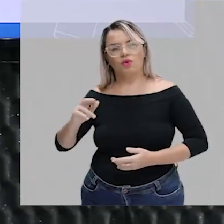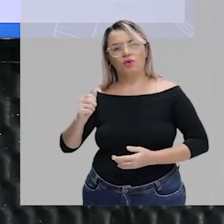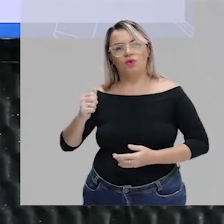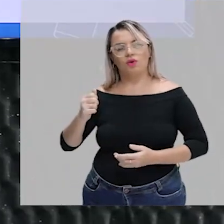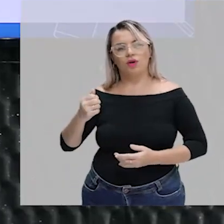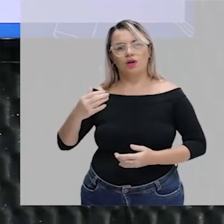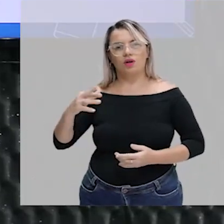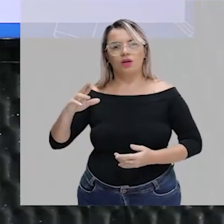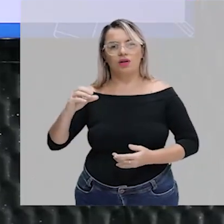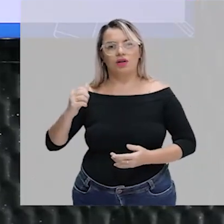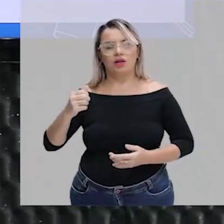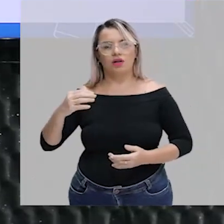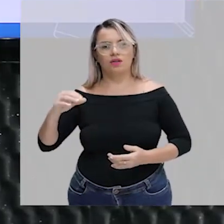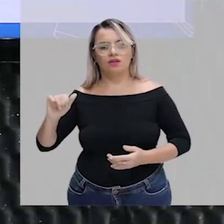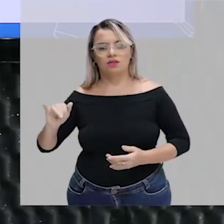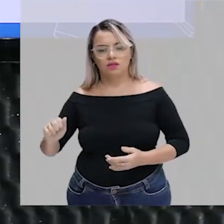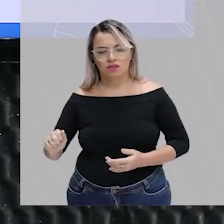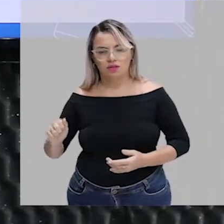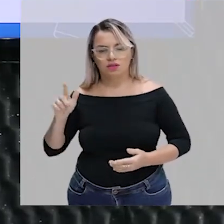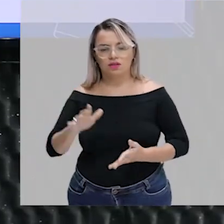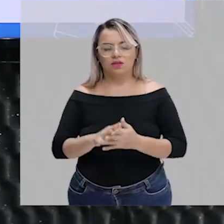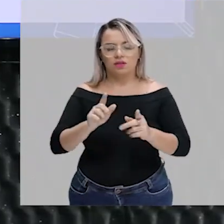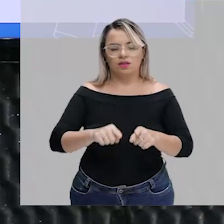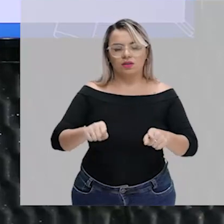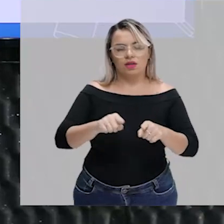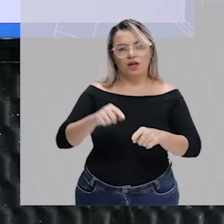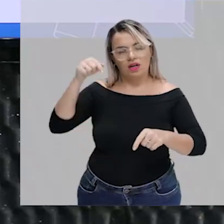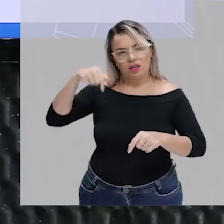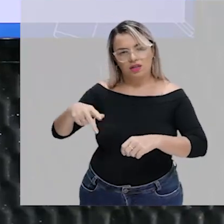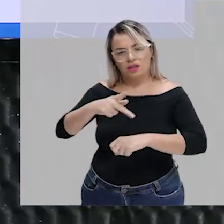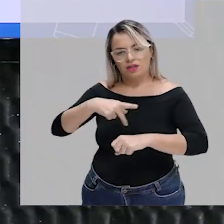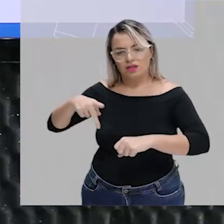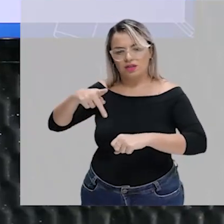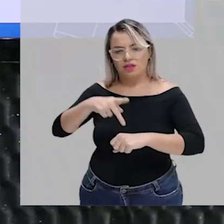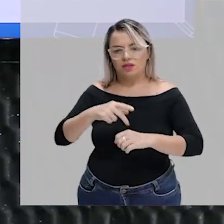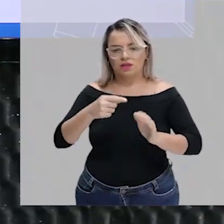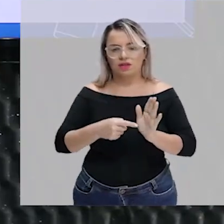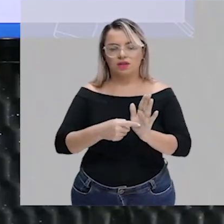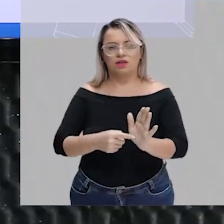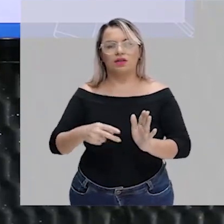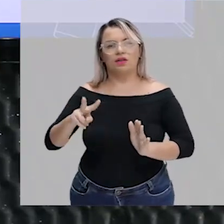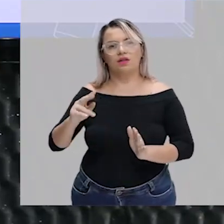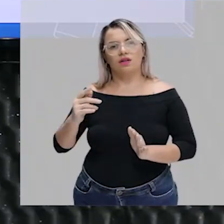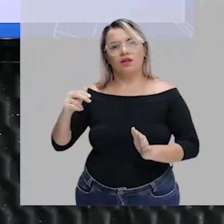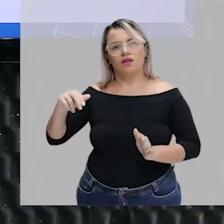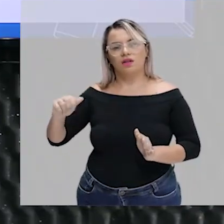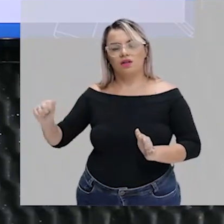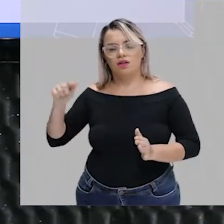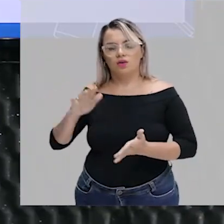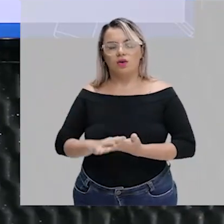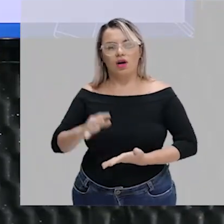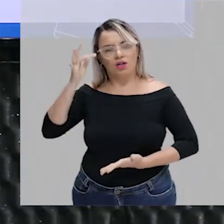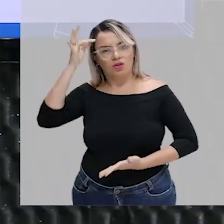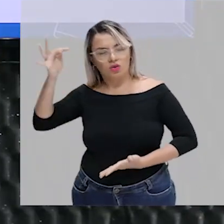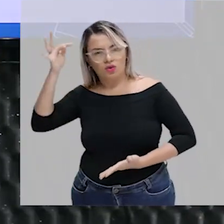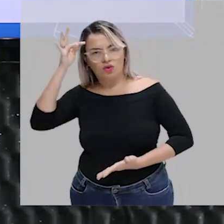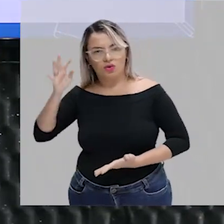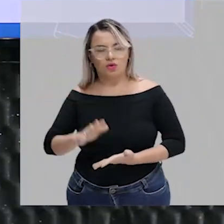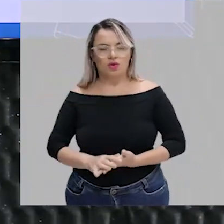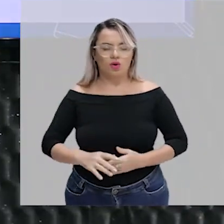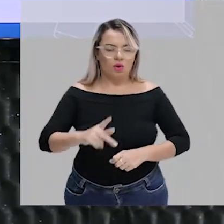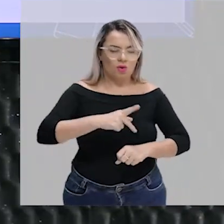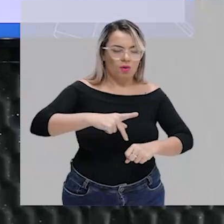país. E aí, destacando que, para Oliveira Viana, somente um Estado forte